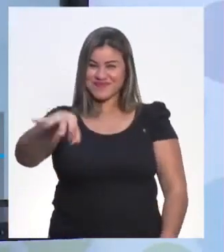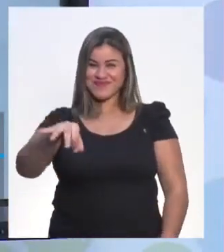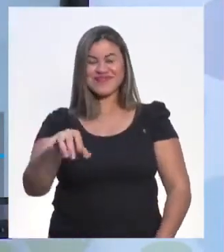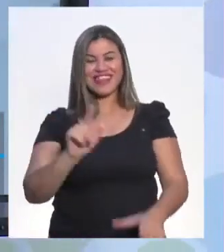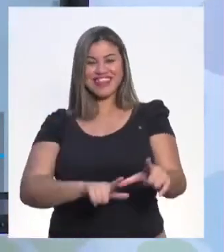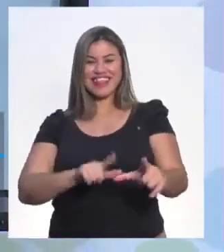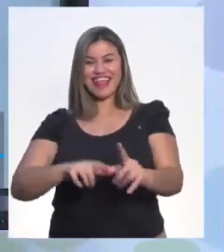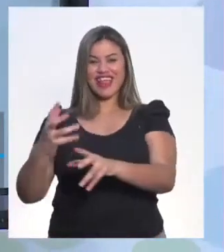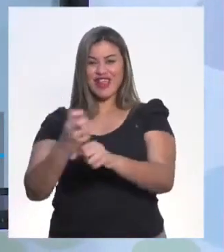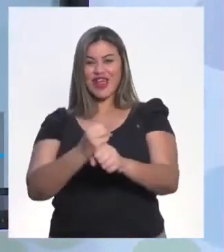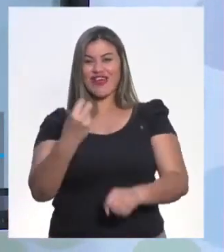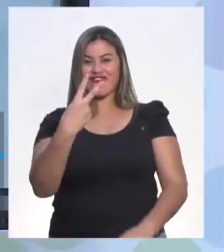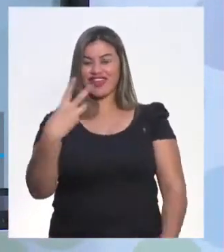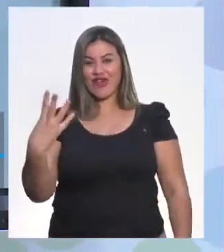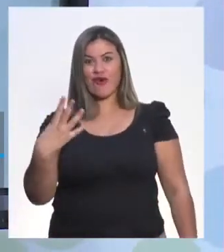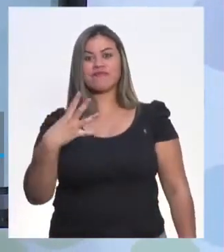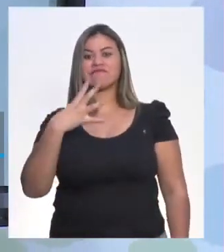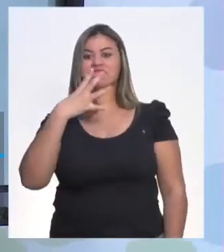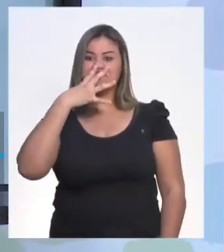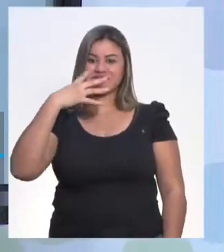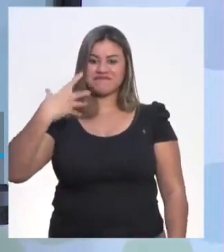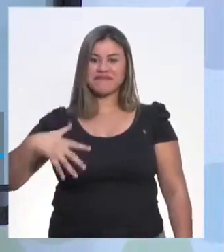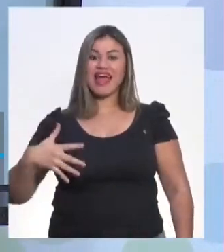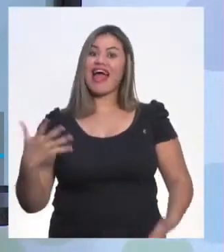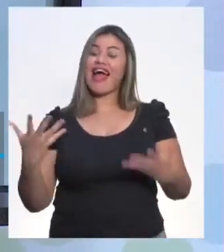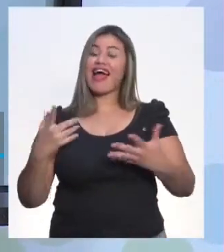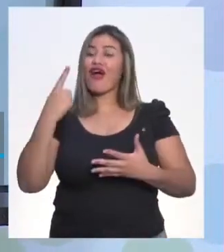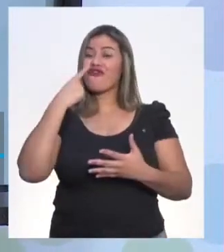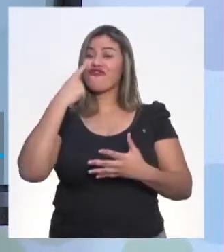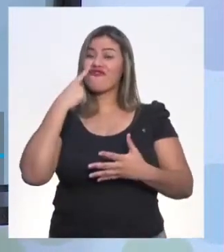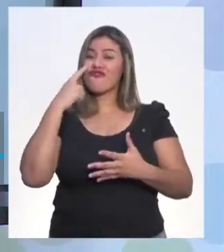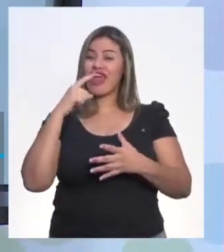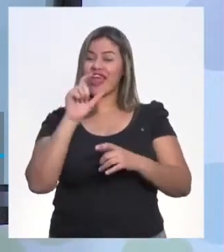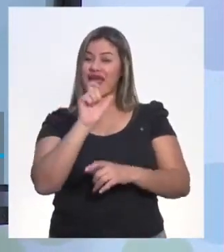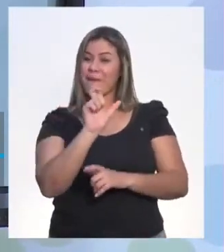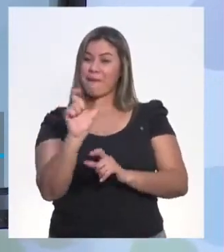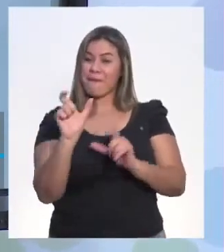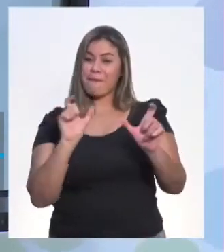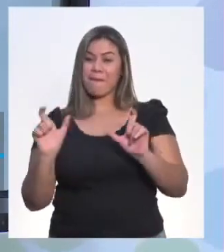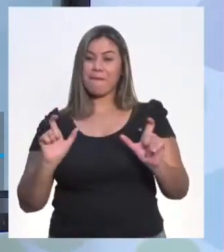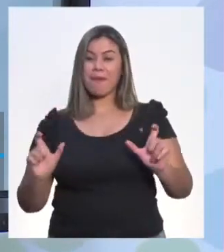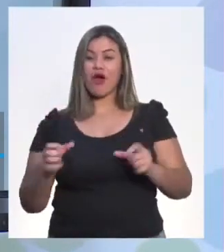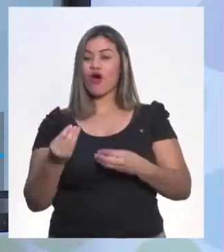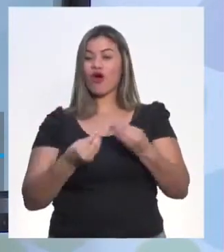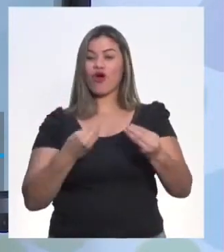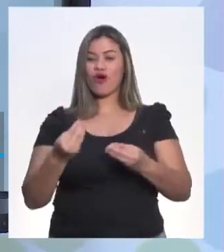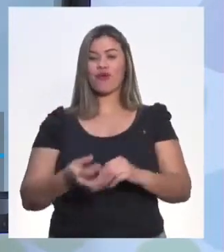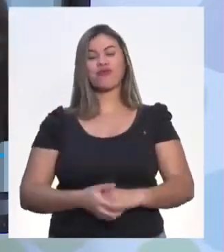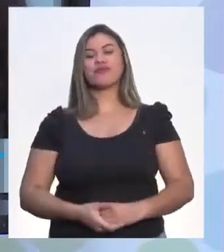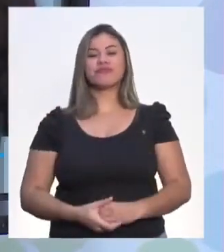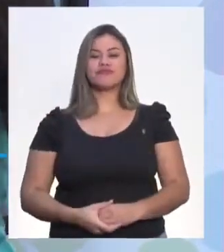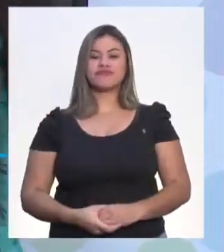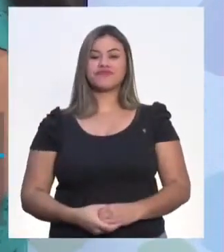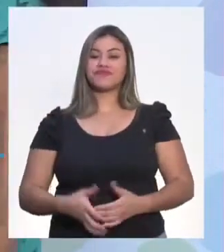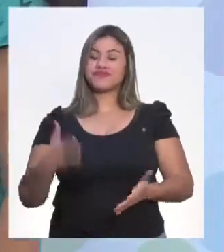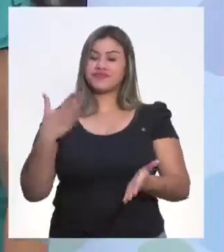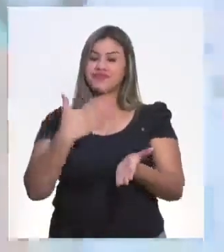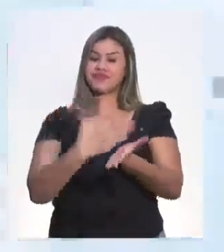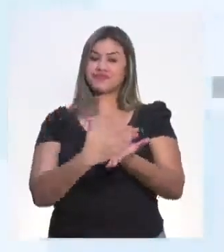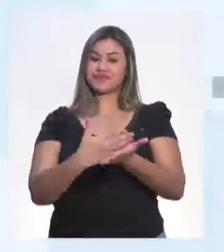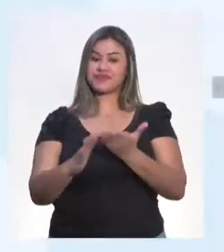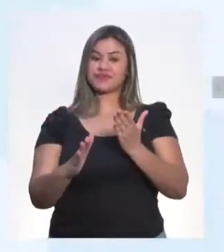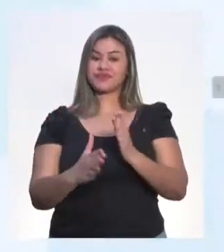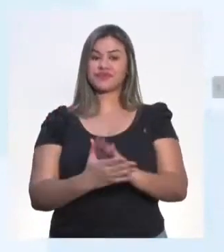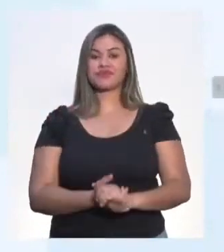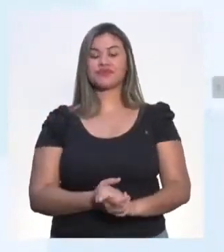colocou 24 lá no chat, né? Agora eu quero ver montar essas palavras. Vamos lá? Vou começar com a